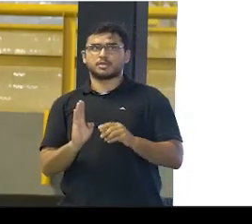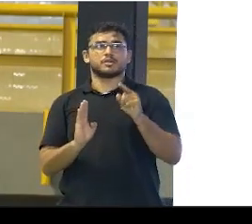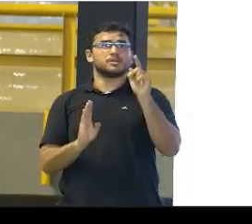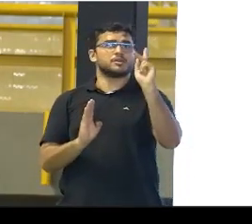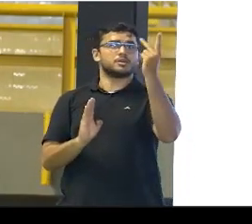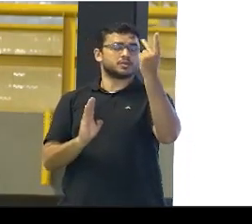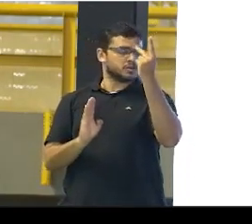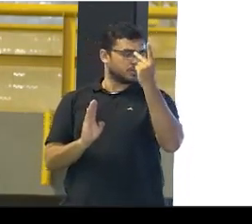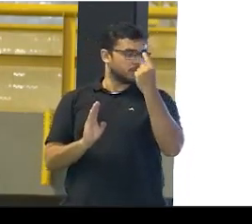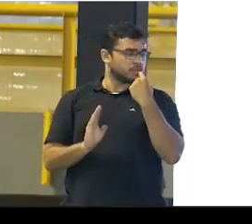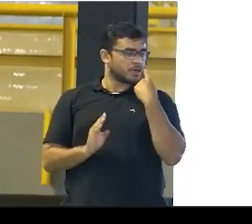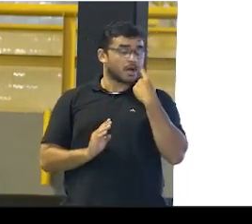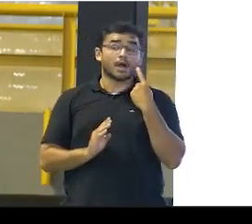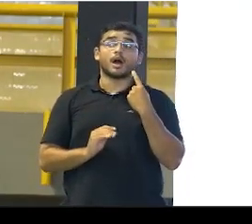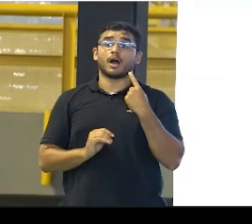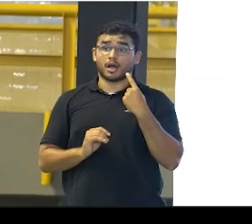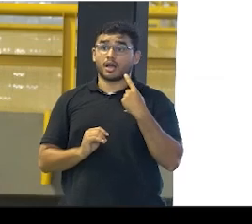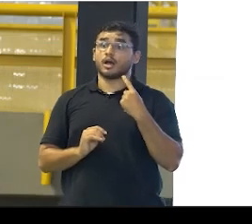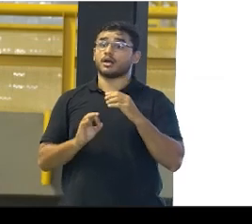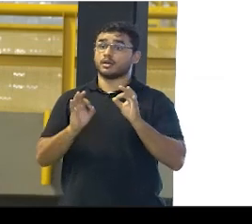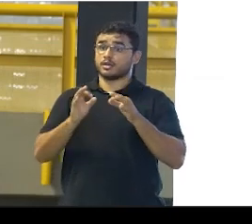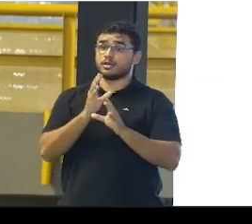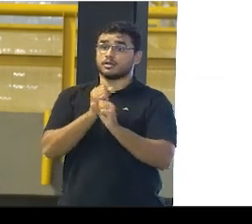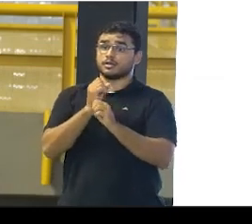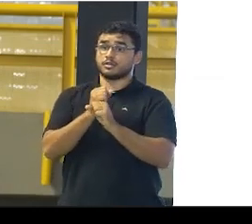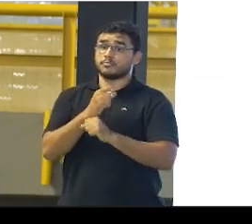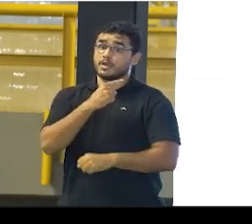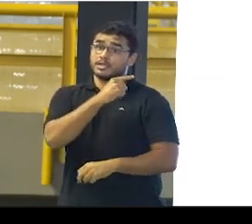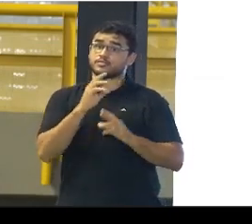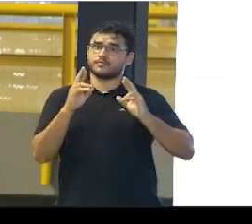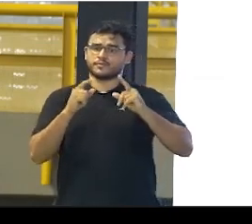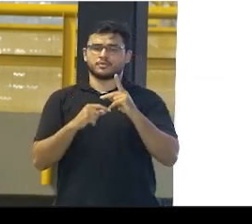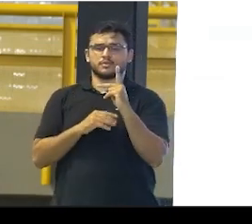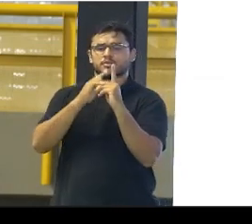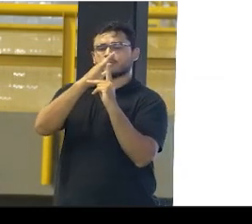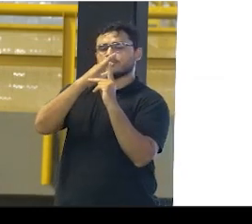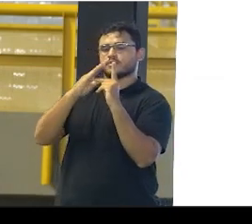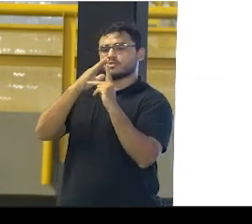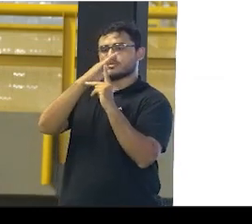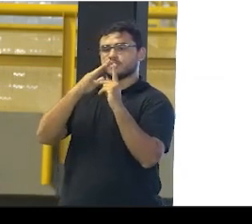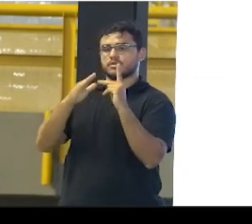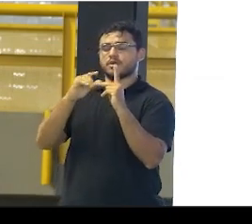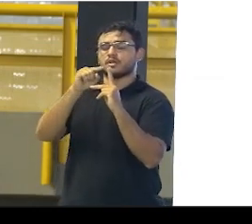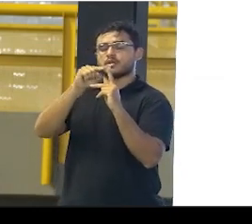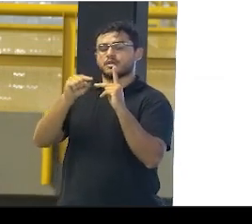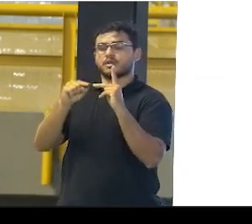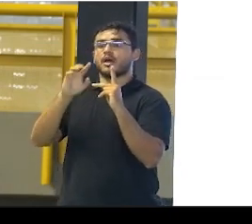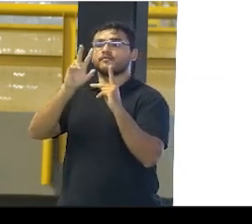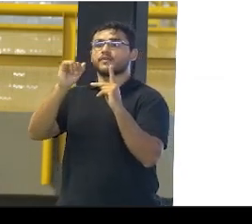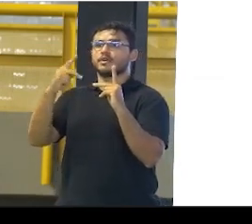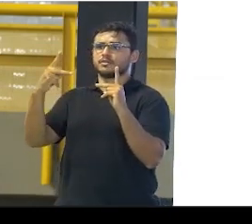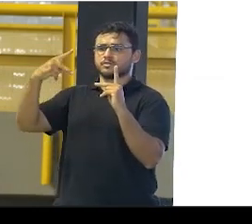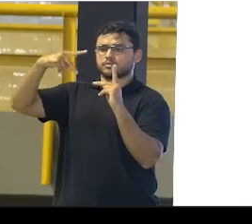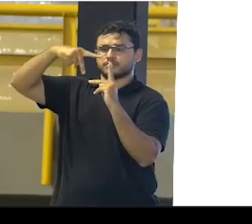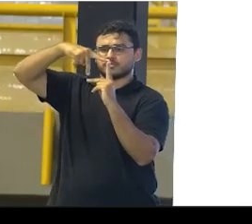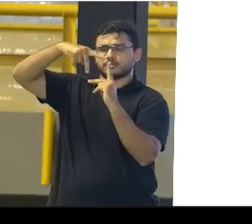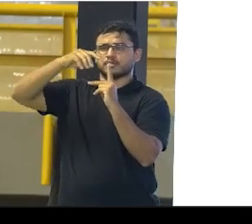não necessariamente tem os ângulos iguais. Quando o paralelogramo tem os